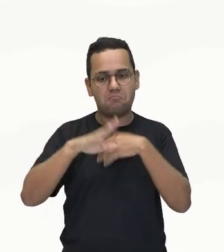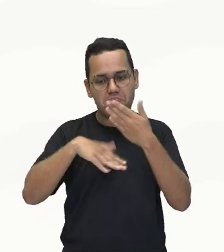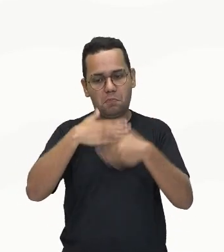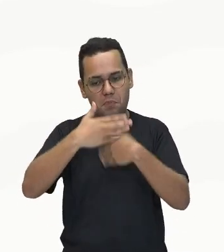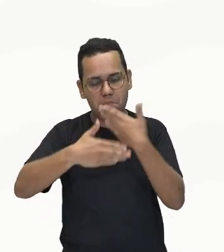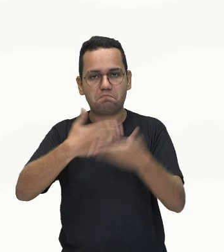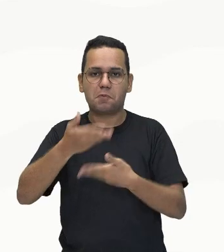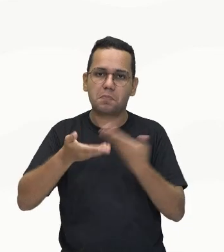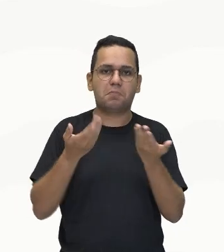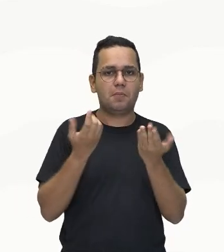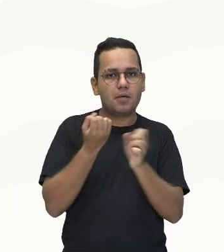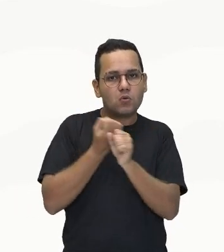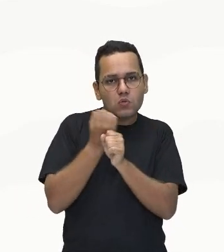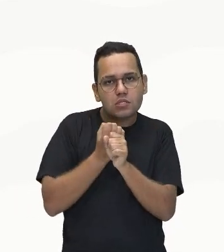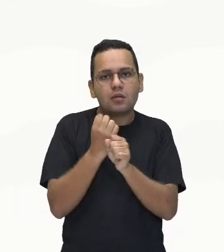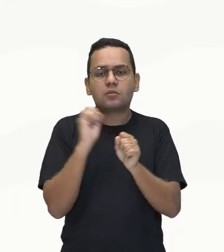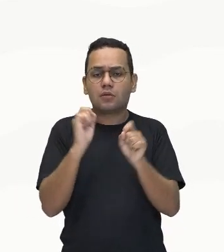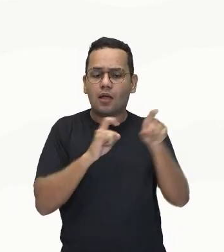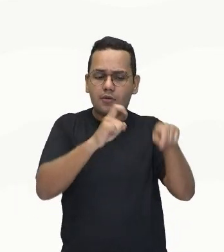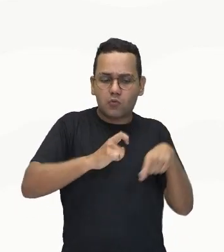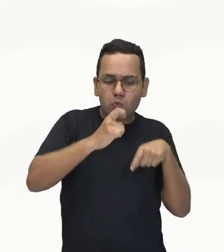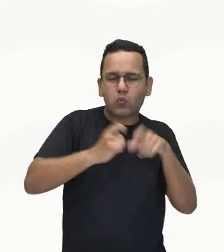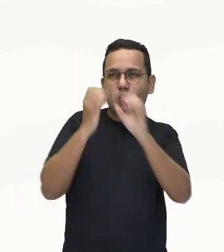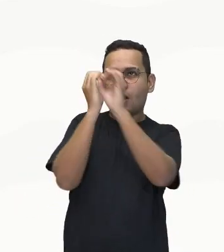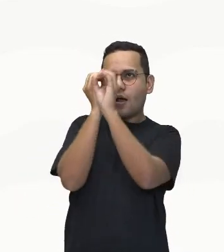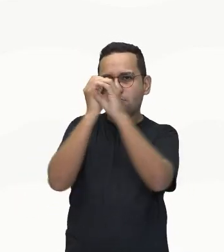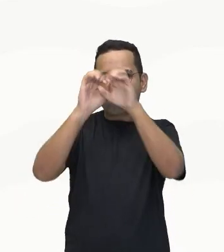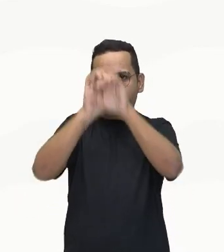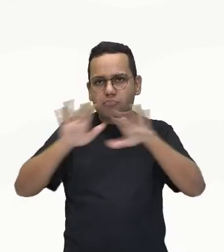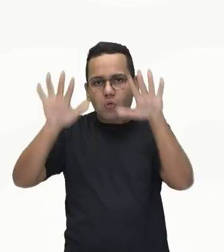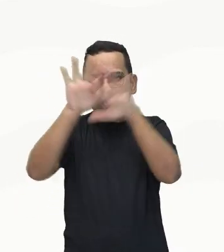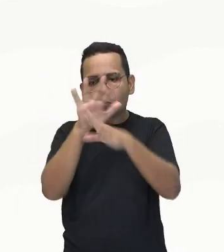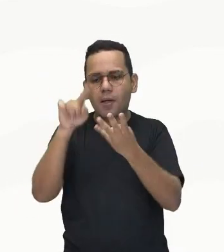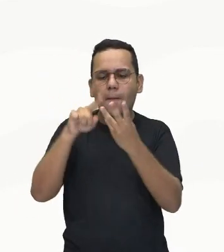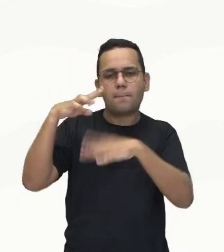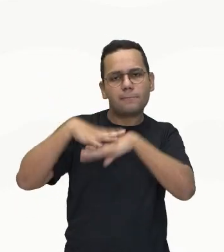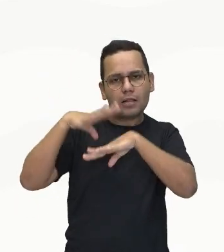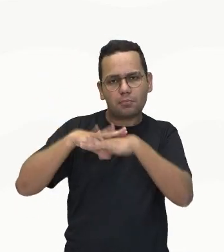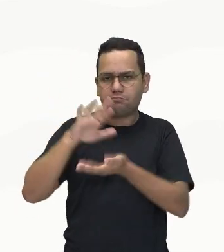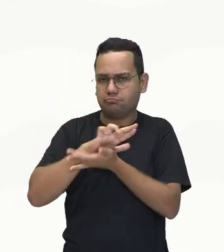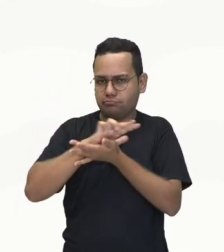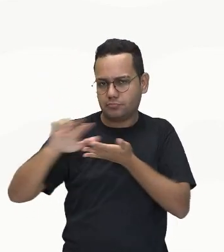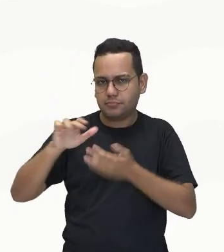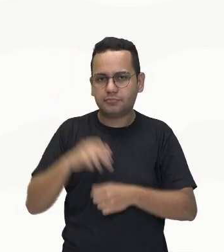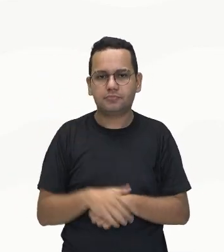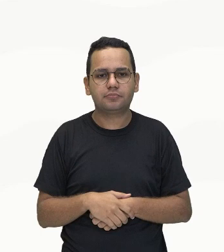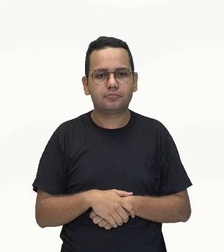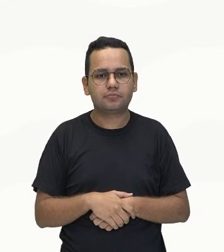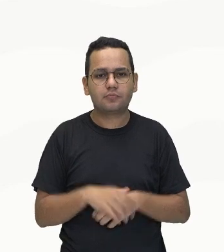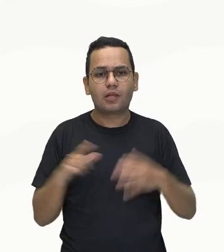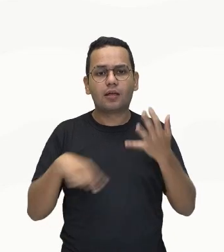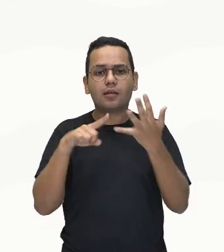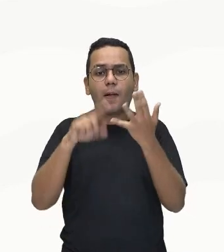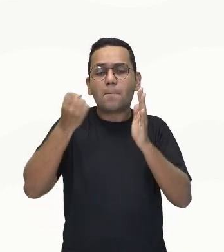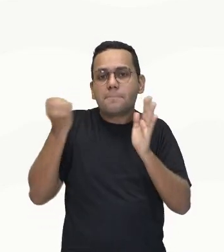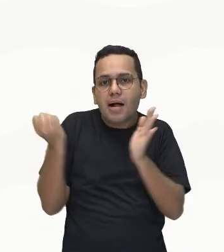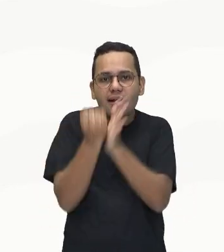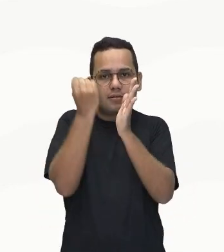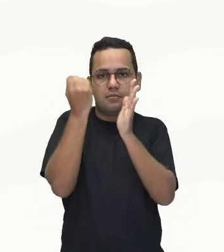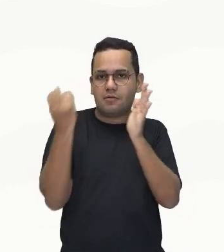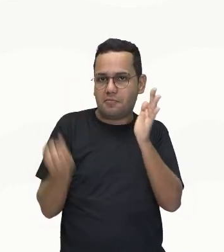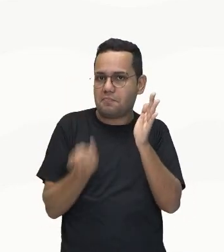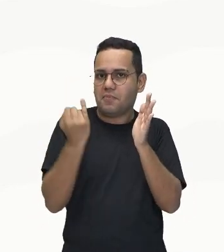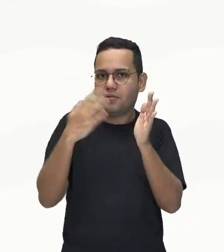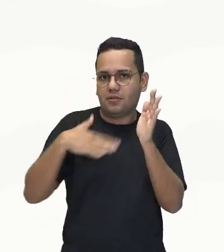a agricultura, a astronomia, a matemática, a engenharia, e também acabaram deixando um legado para a região da